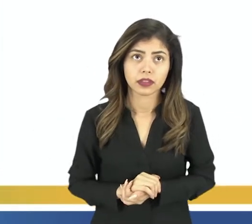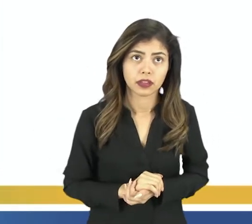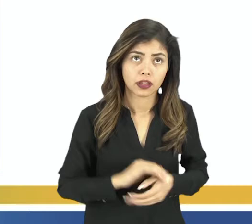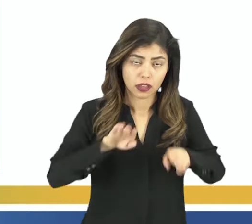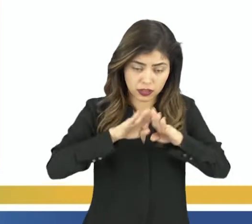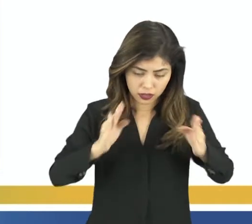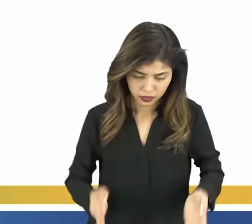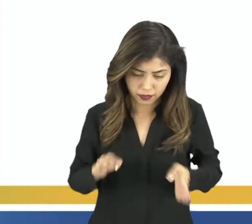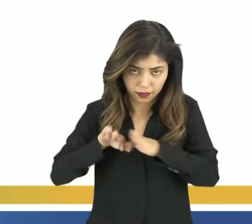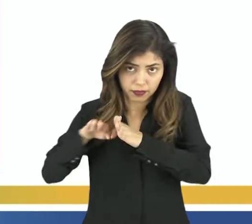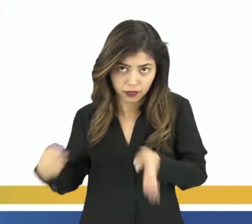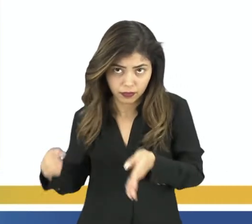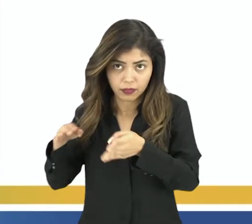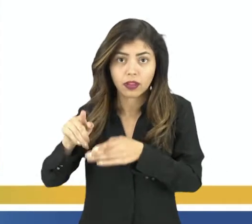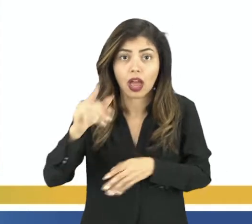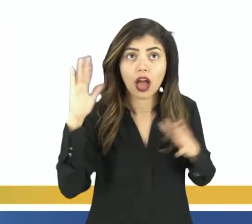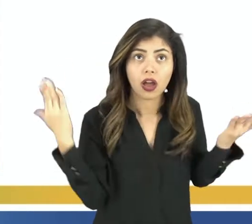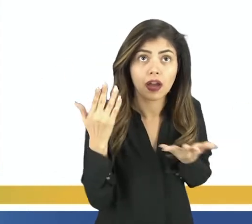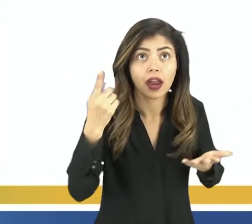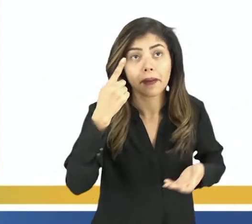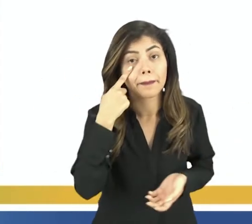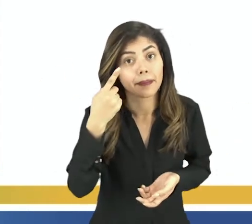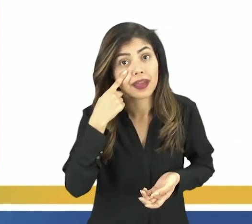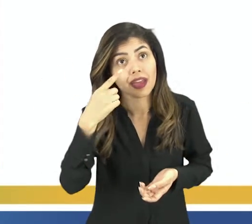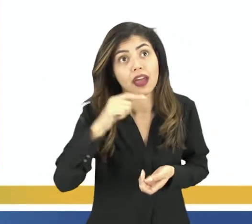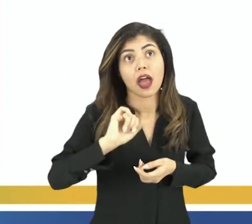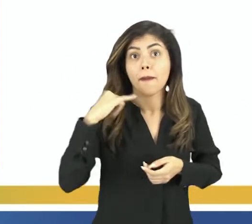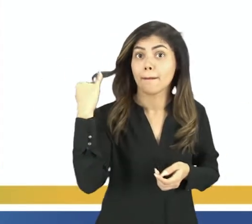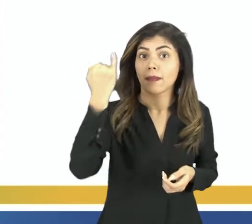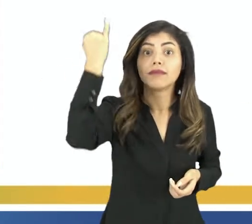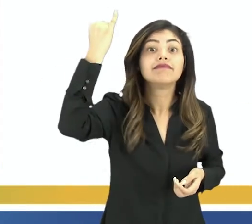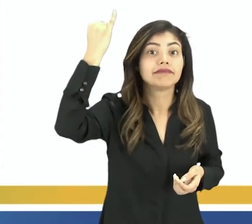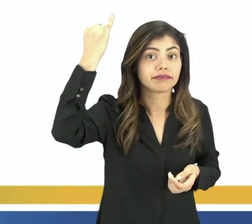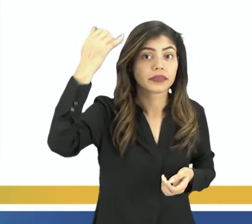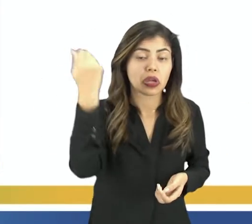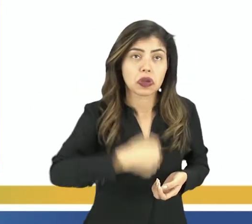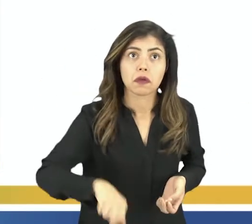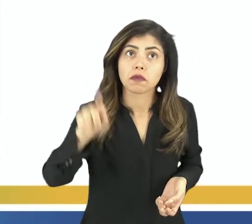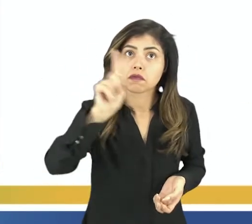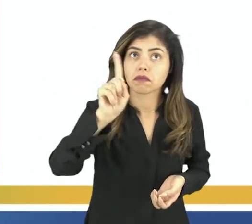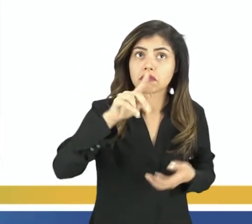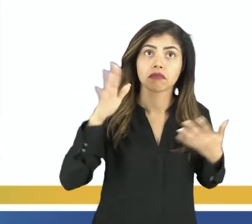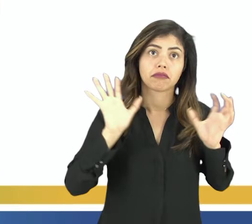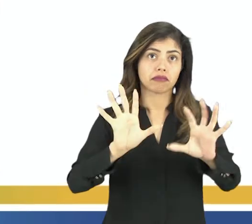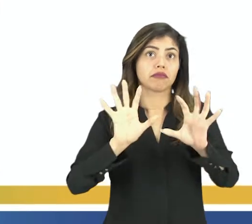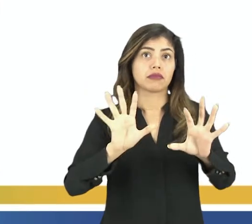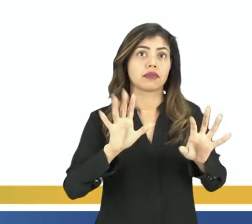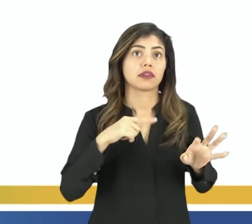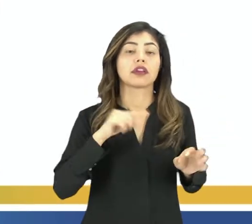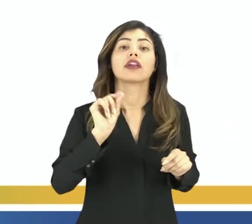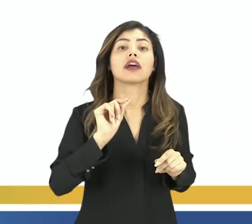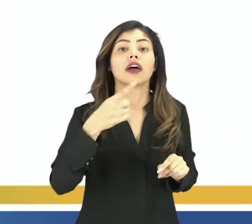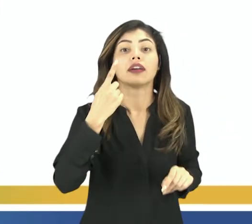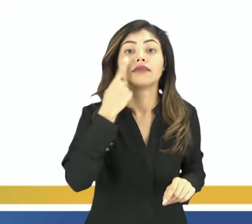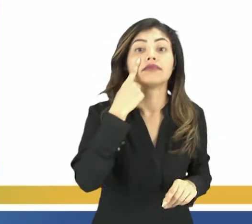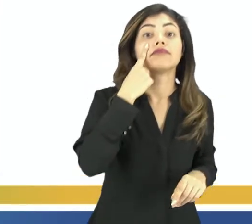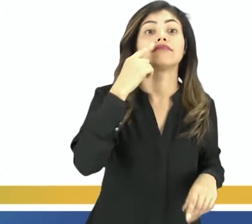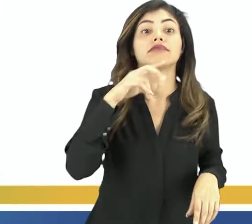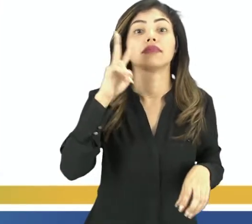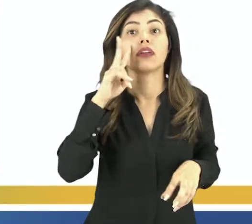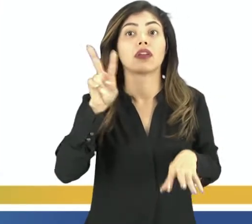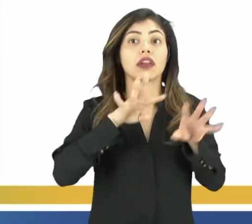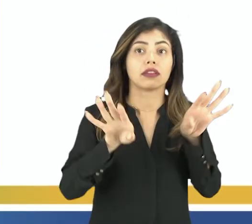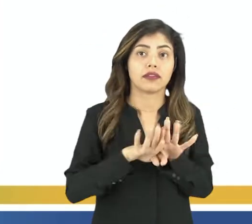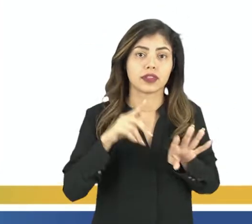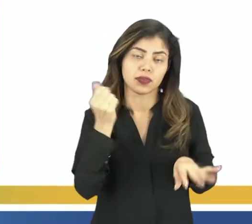de uma das cadeiras. Agora, aquele que é maior nem precisaria da cadeira para estar